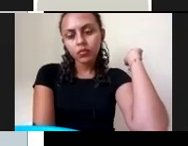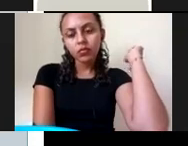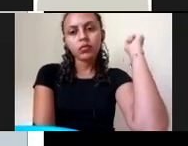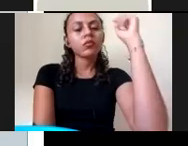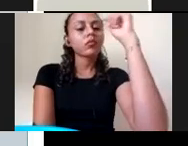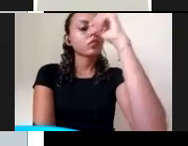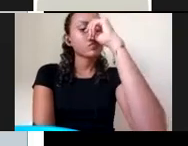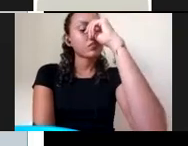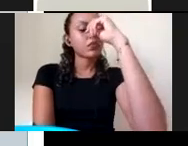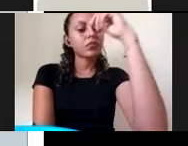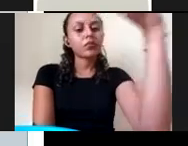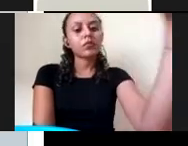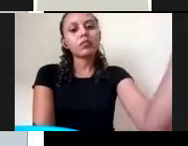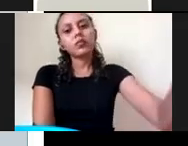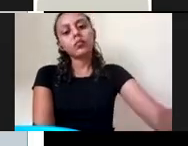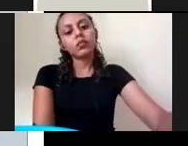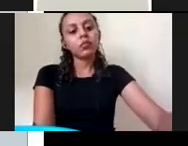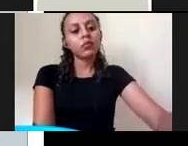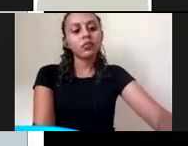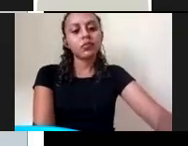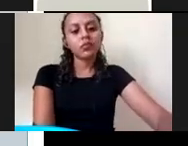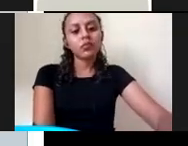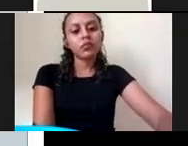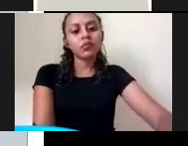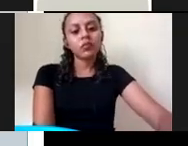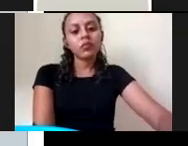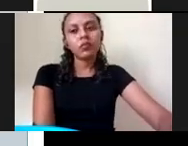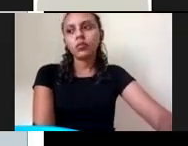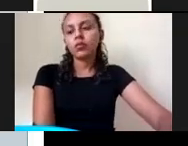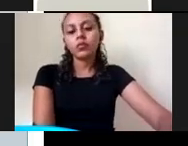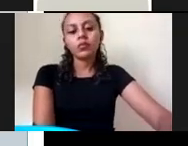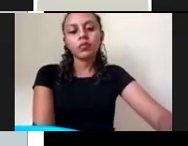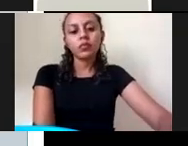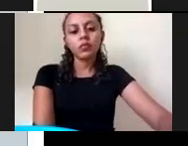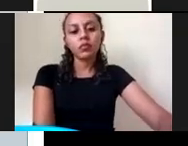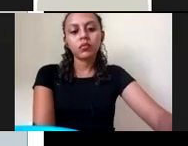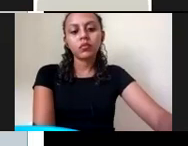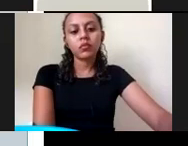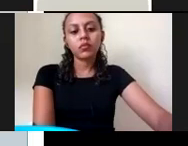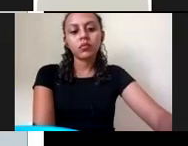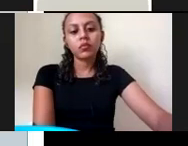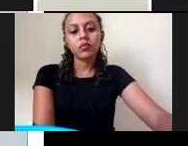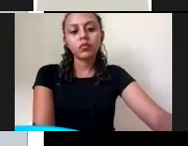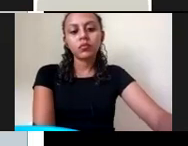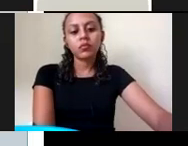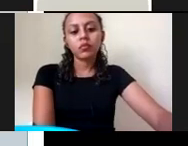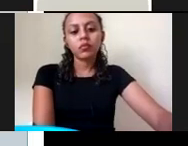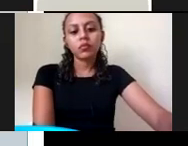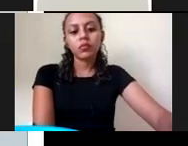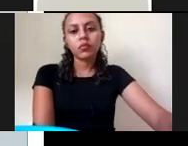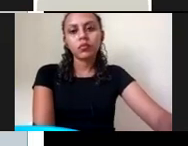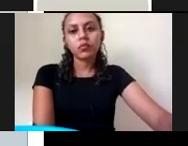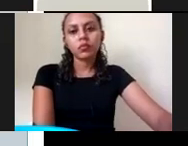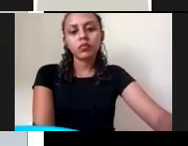os membros superiores e inferiores, tá bom? Que aí a gente vai ver as veias,